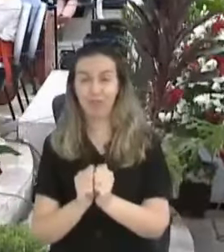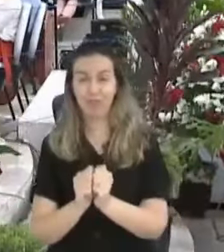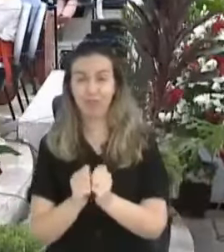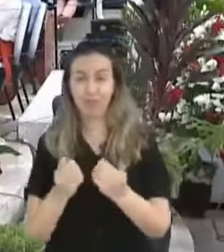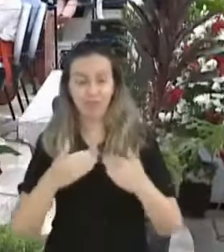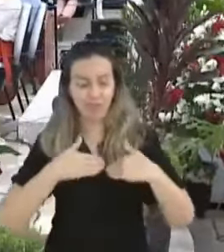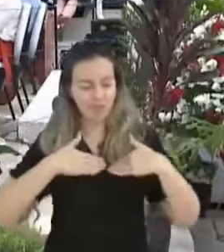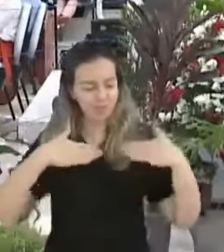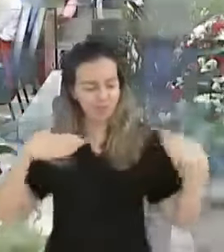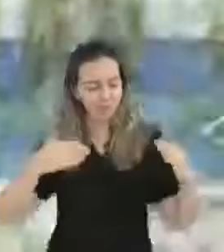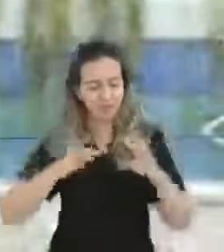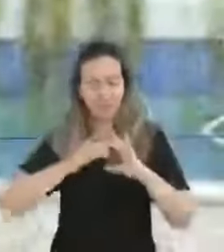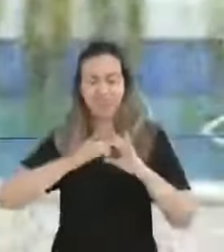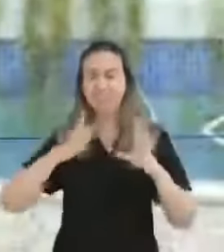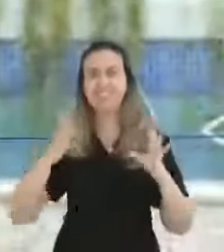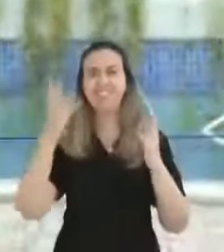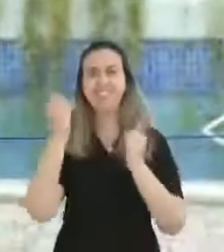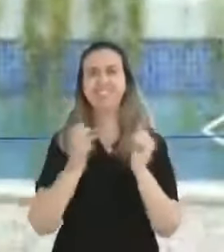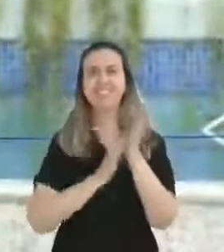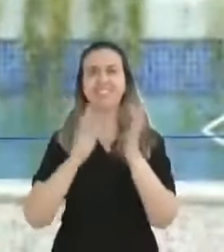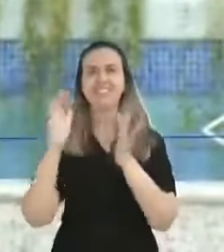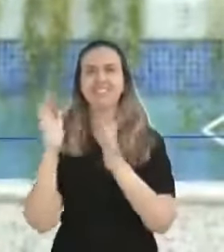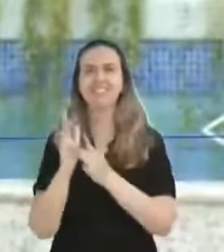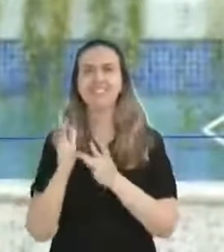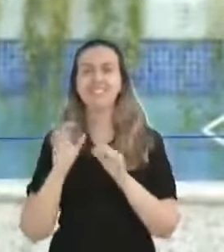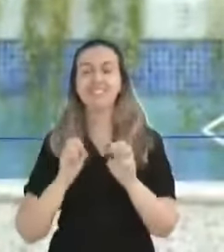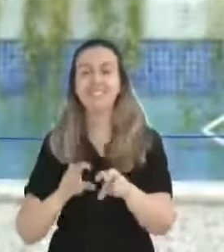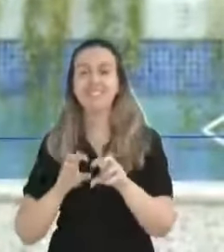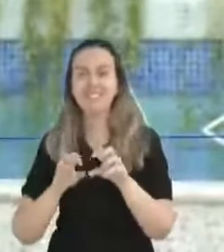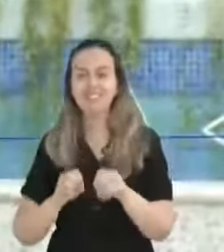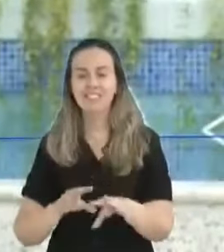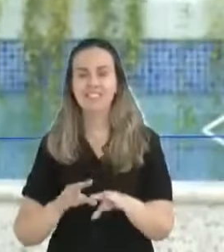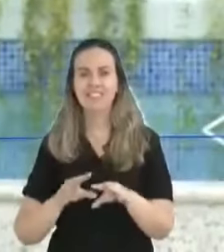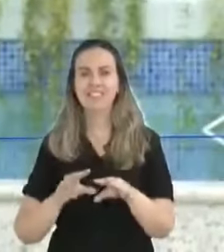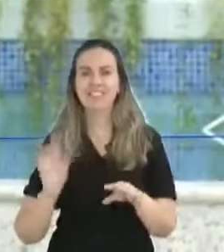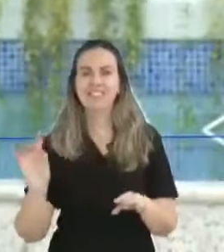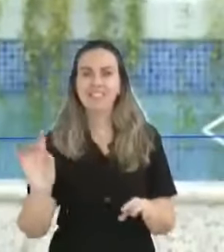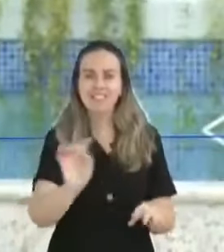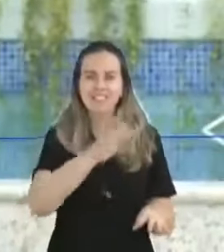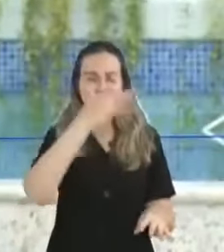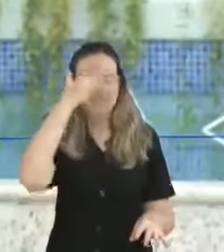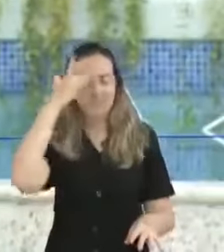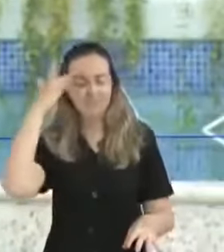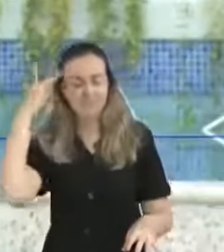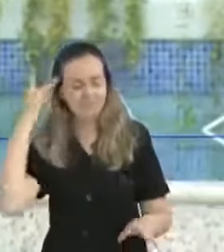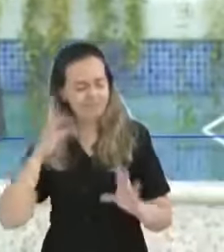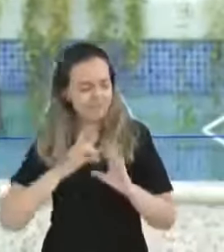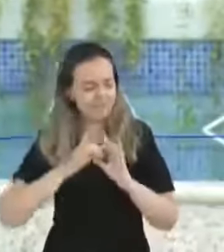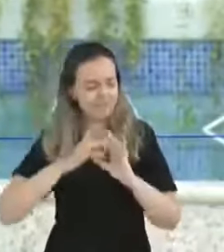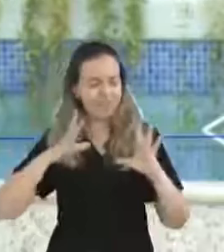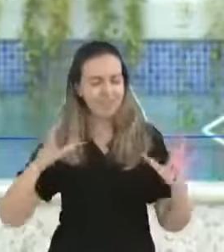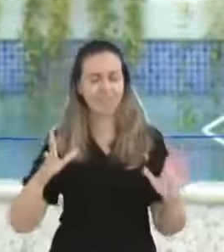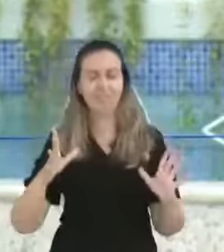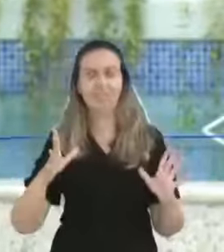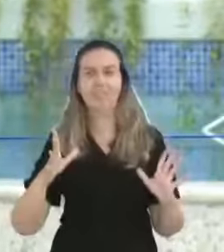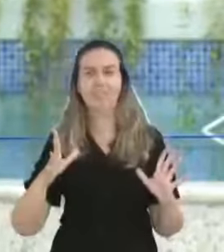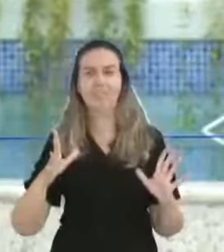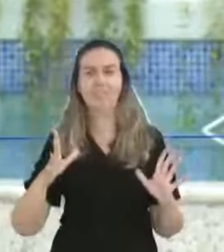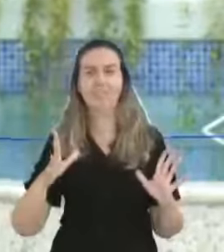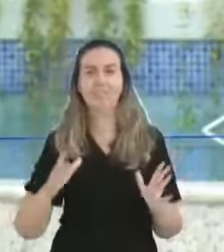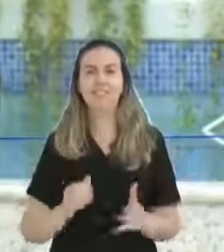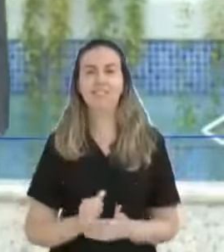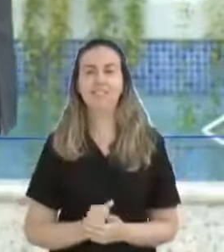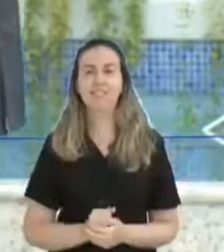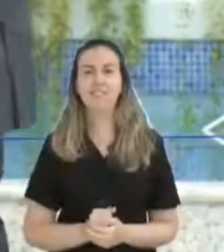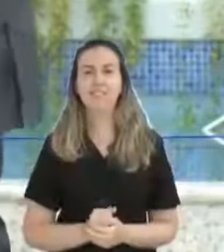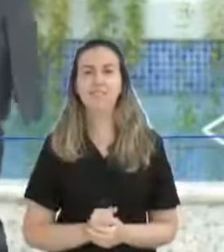quê, queridos e amados irmãos? Porque está escrito lá em Jonas, no capítulo 3 e no versículo